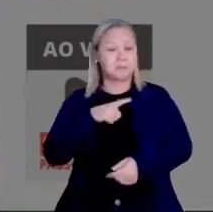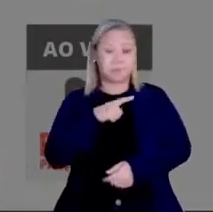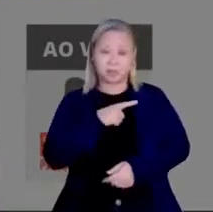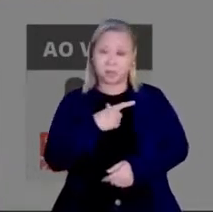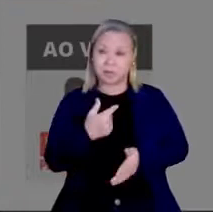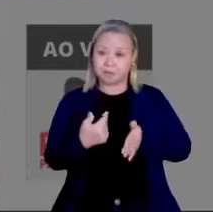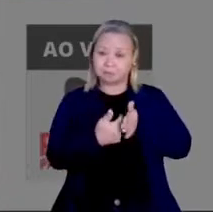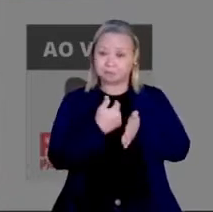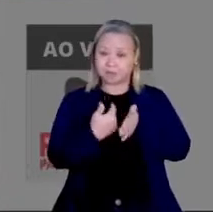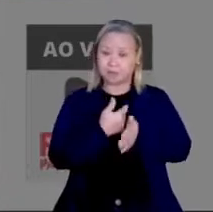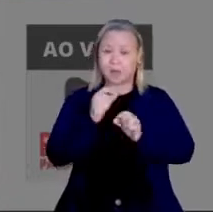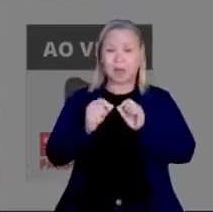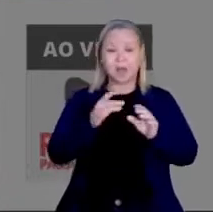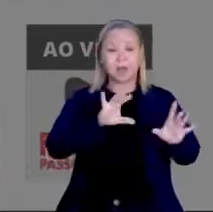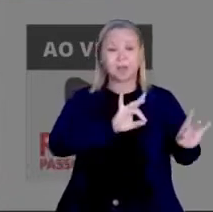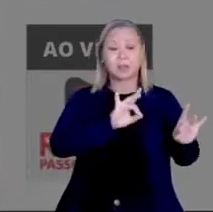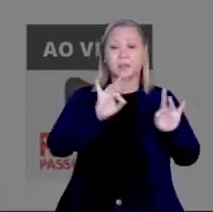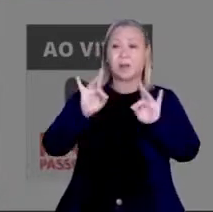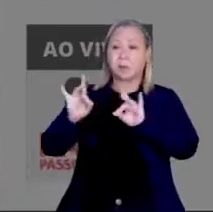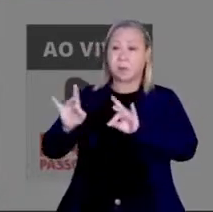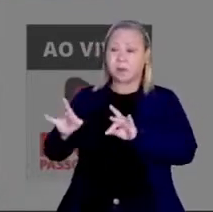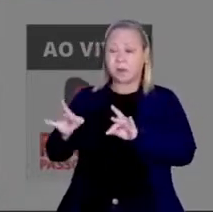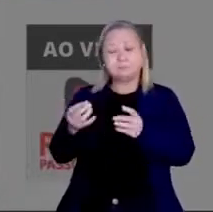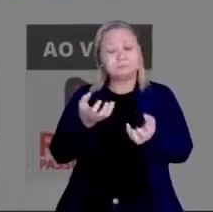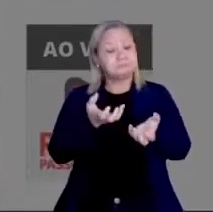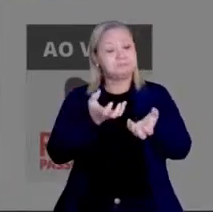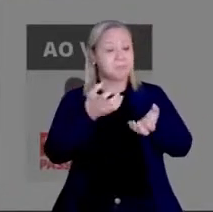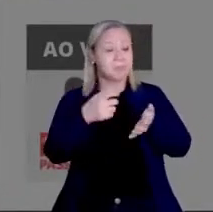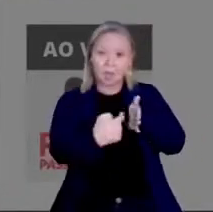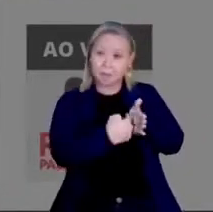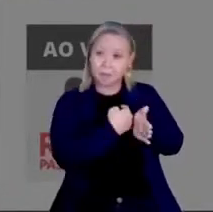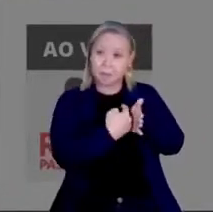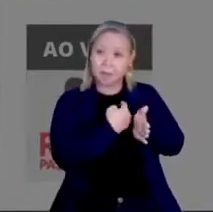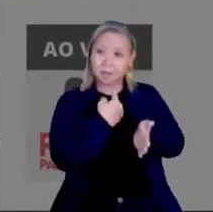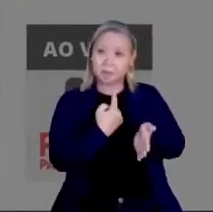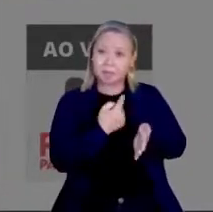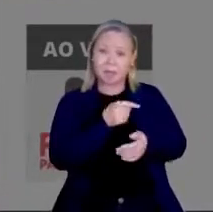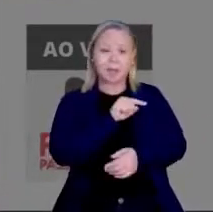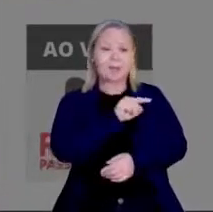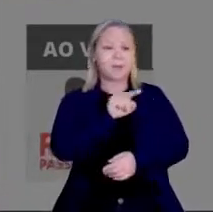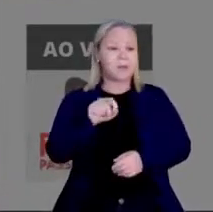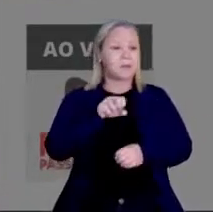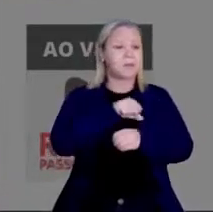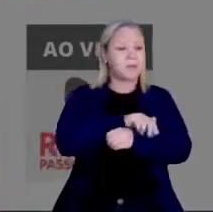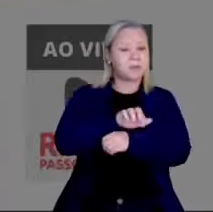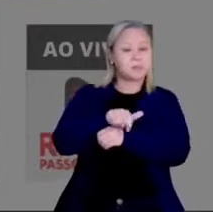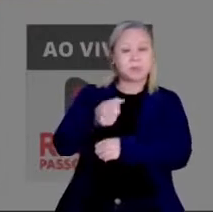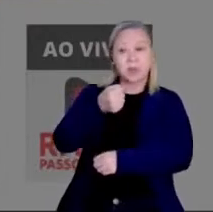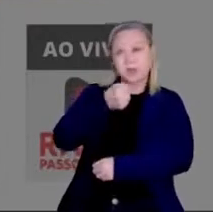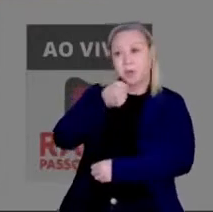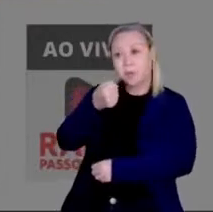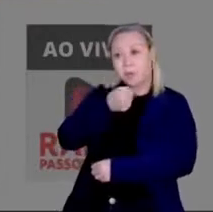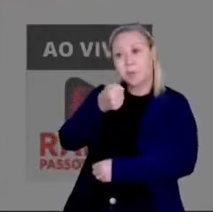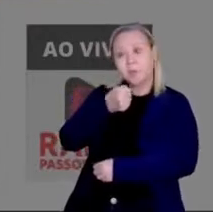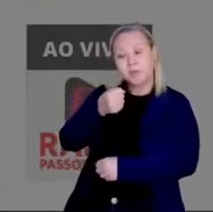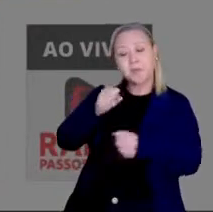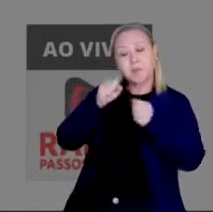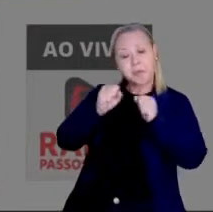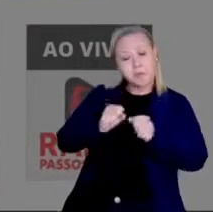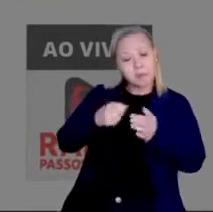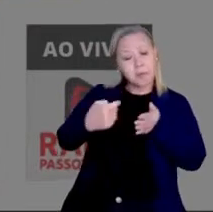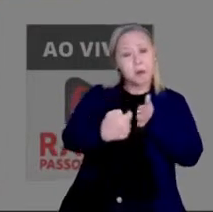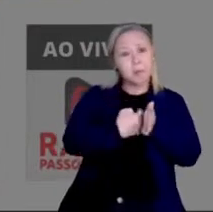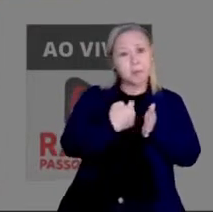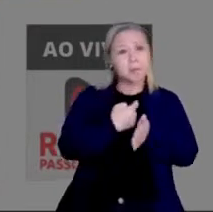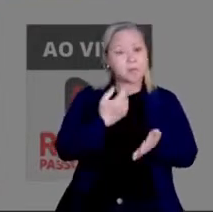e Alternativa 93,9 FM, também de Passos, Minas Gerais. A Rádio Líder, 102,5